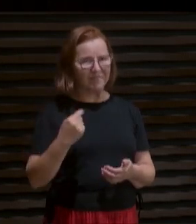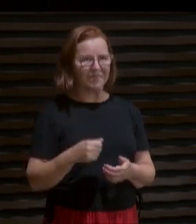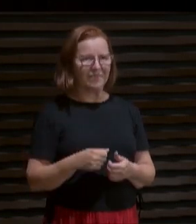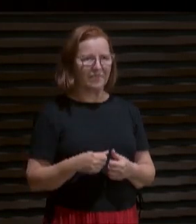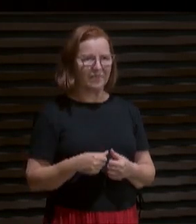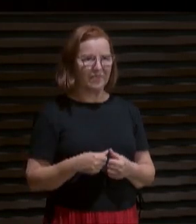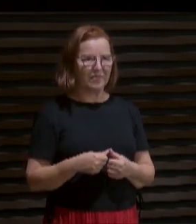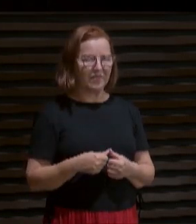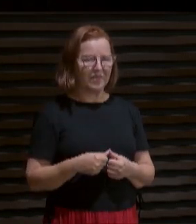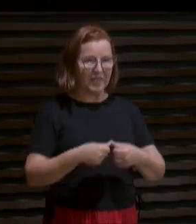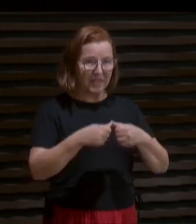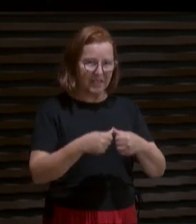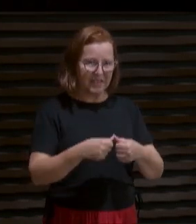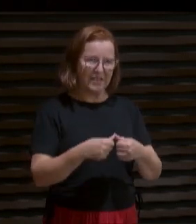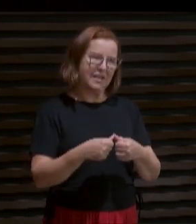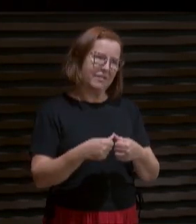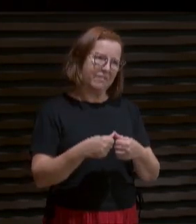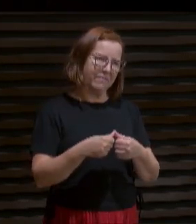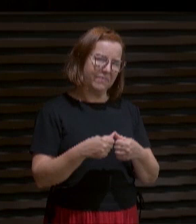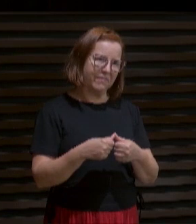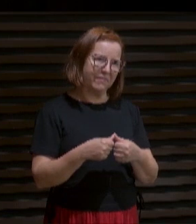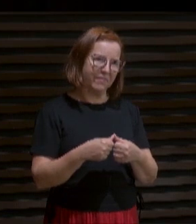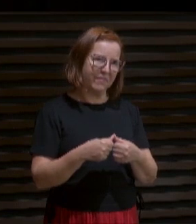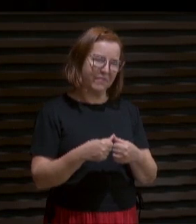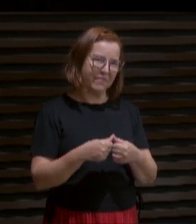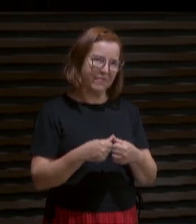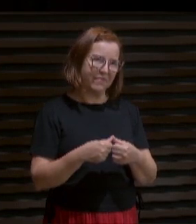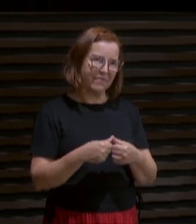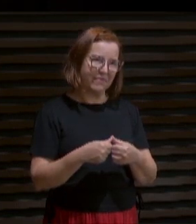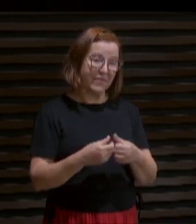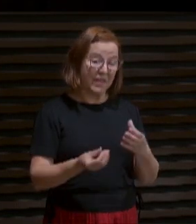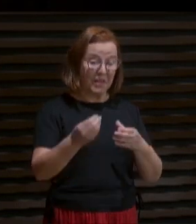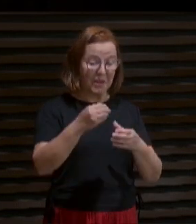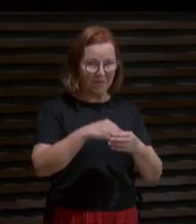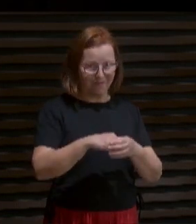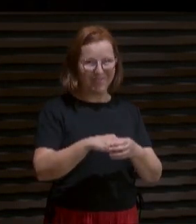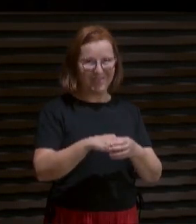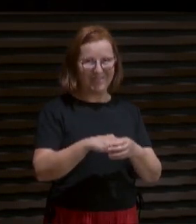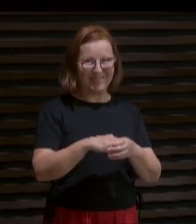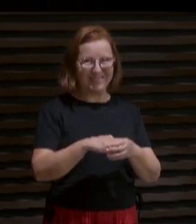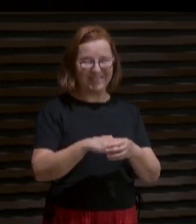deste compartilhamento da morte de Jesus Cristo conosco.